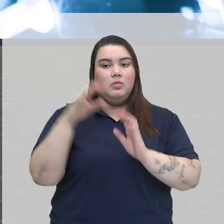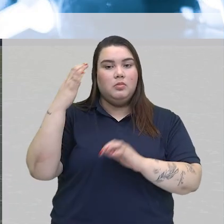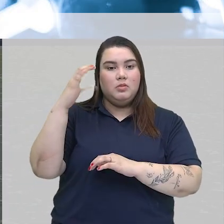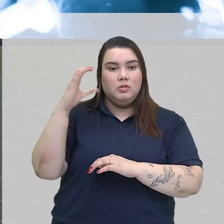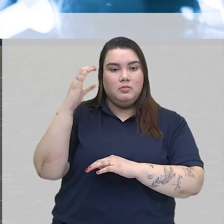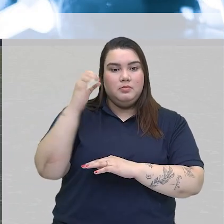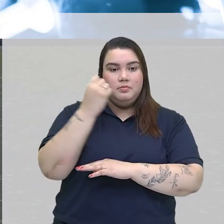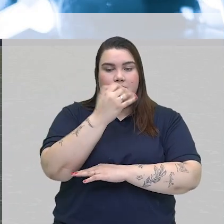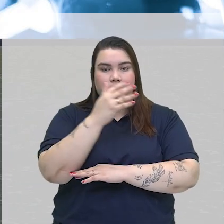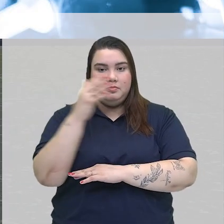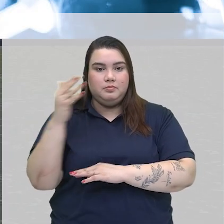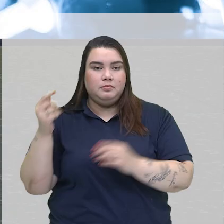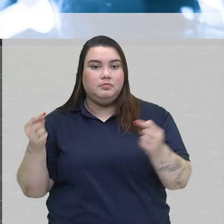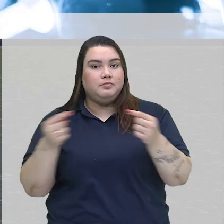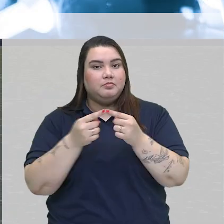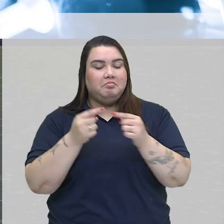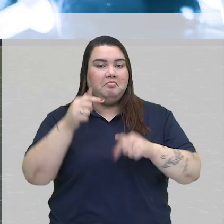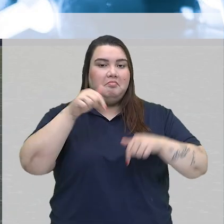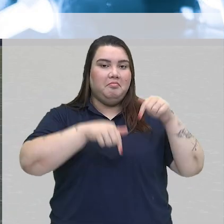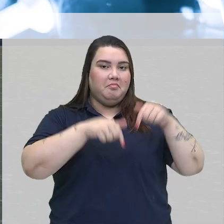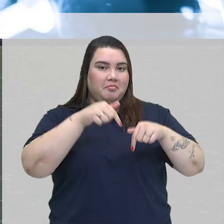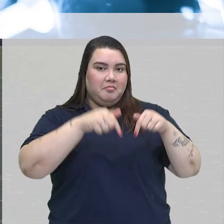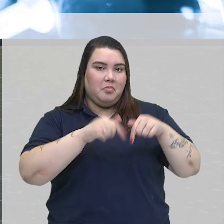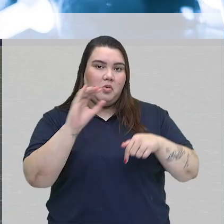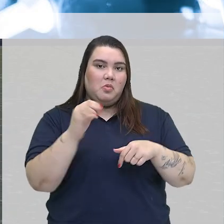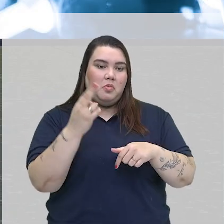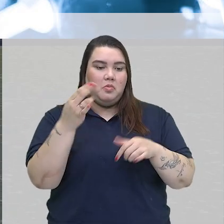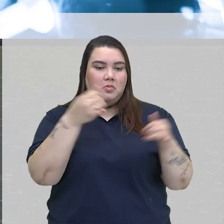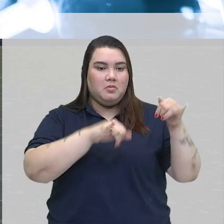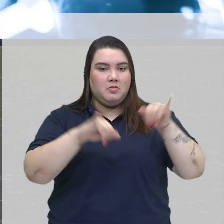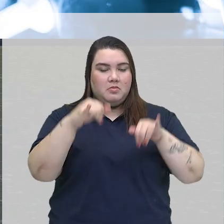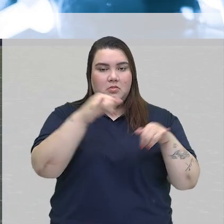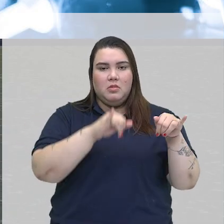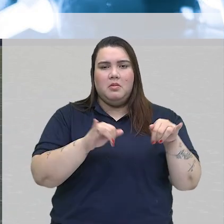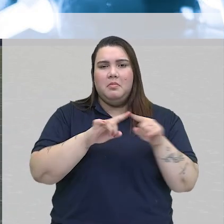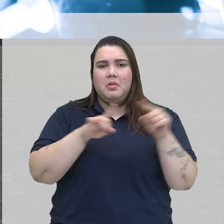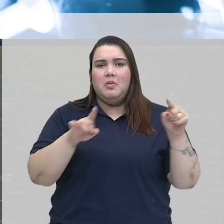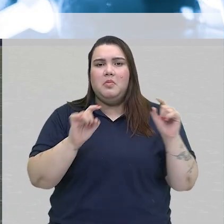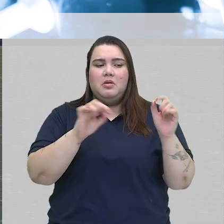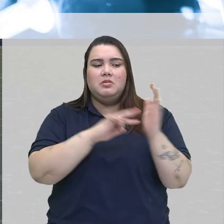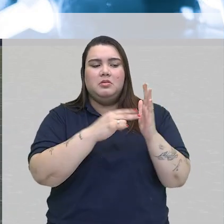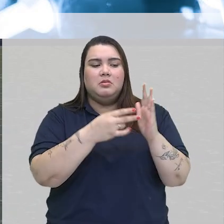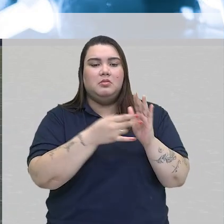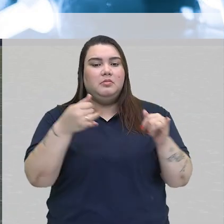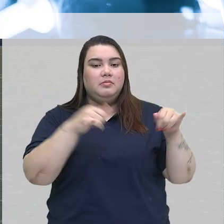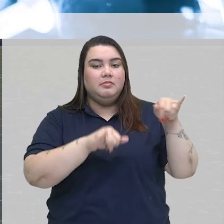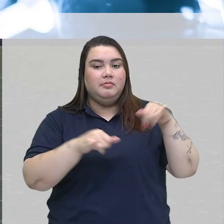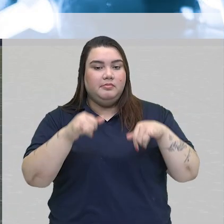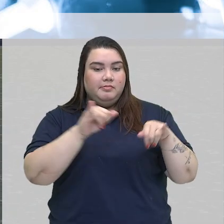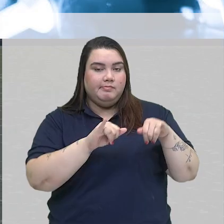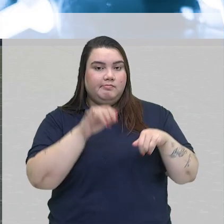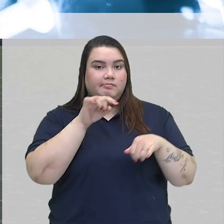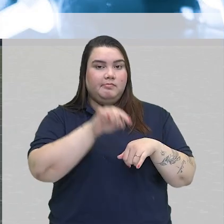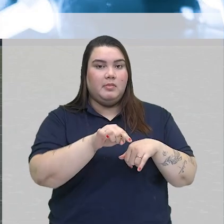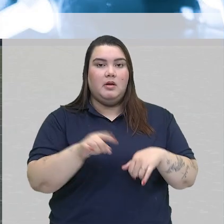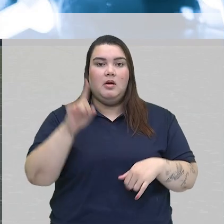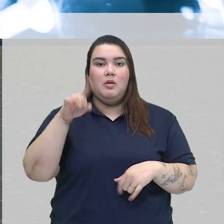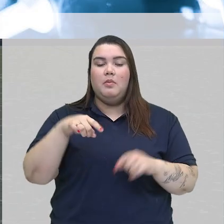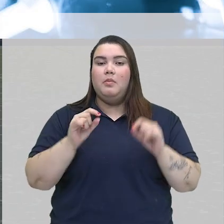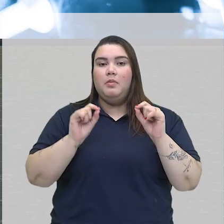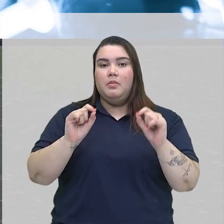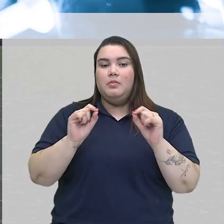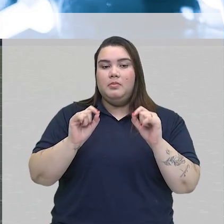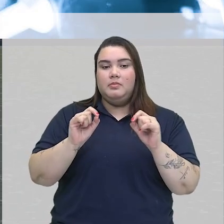da natureza, que é a química. E o que é a química, professora? A química